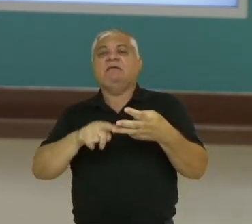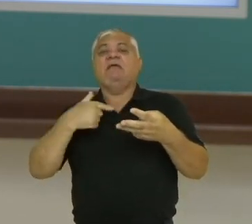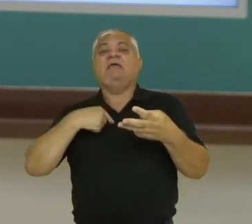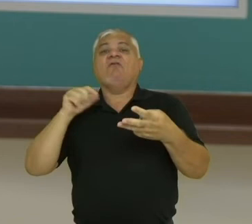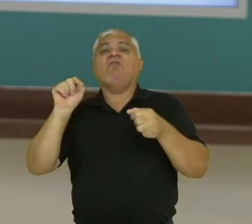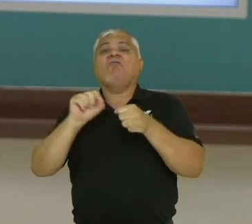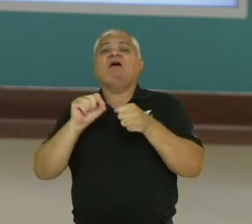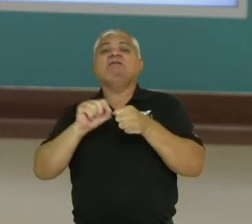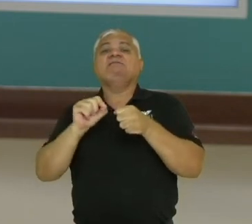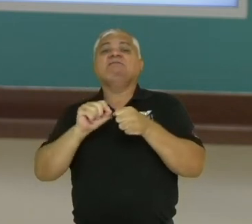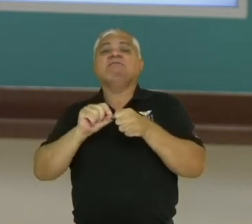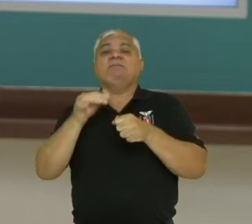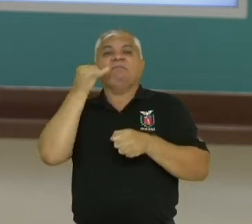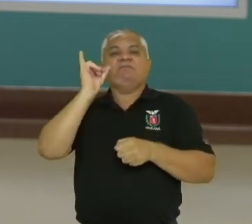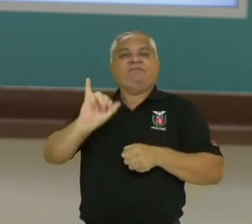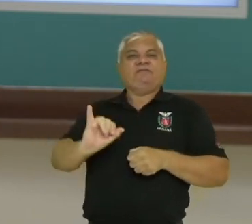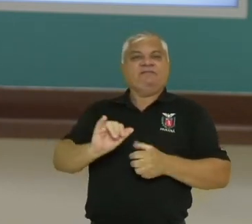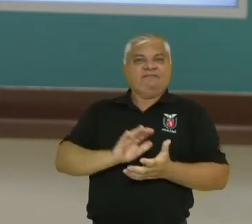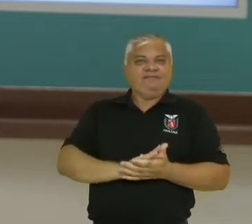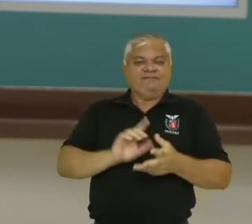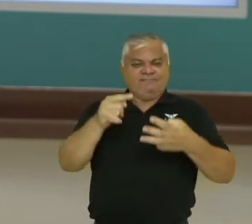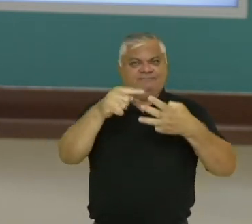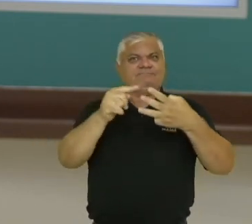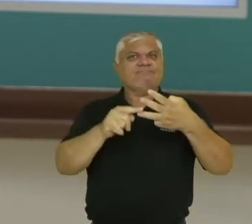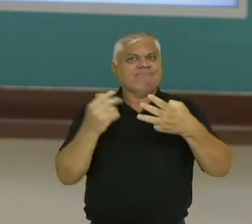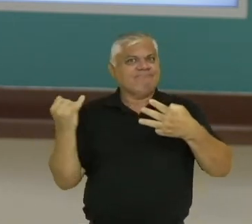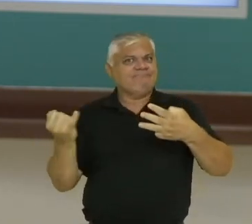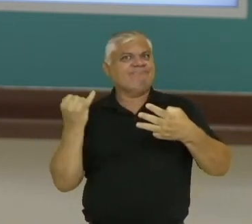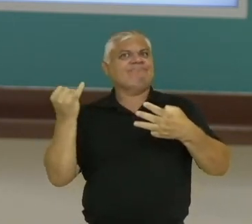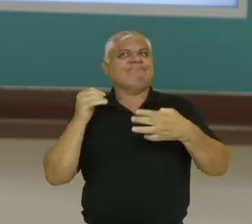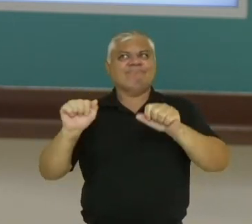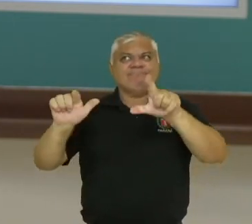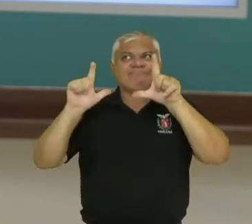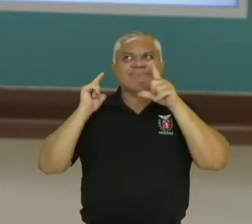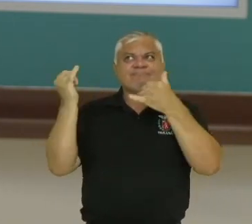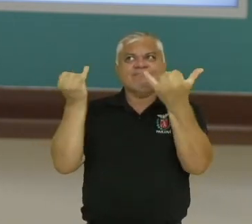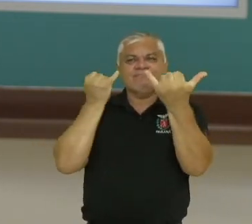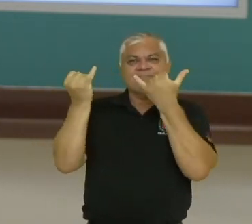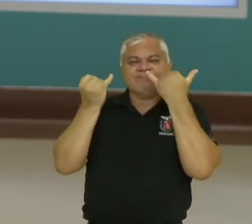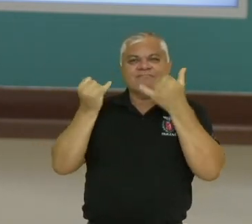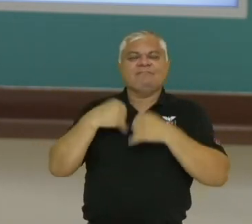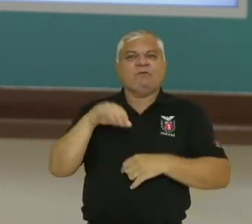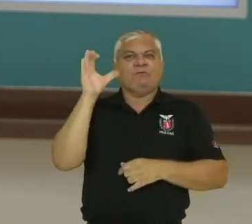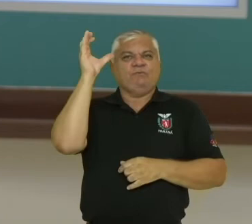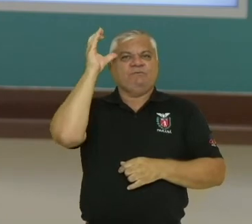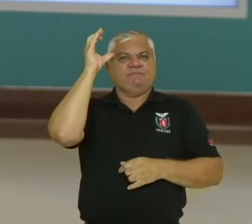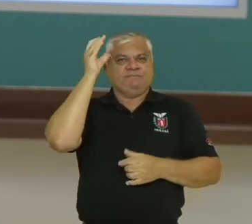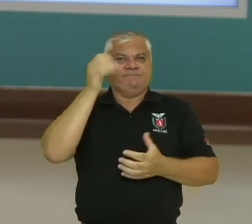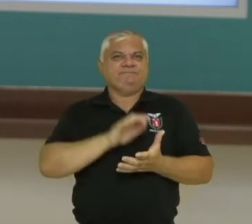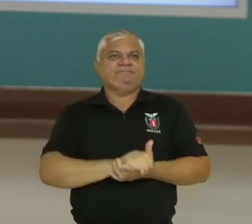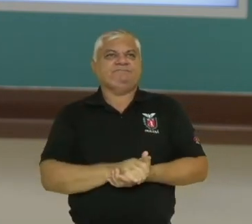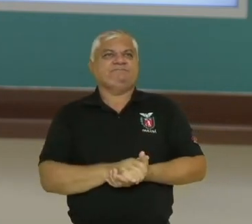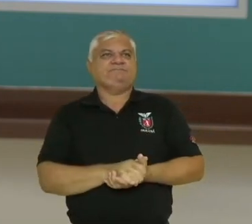faço para não adquirir a doença. Super importante para informar, conscientizar a população.